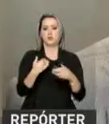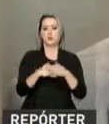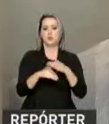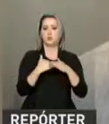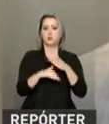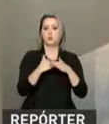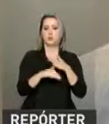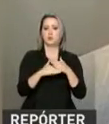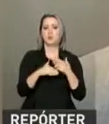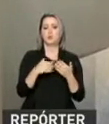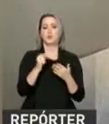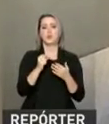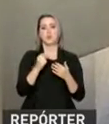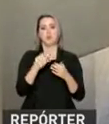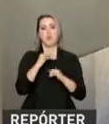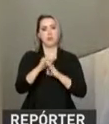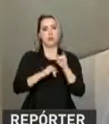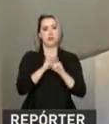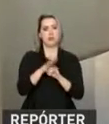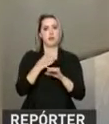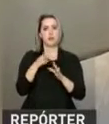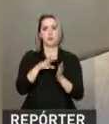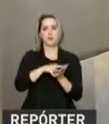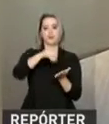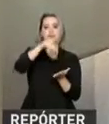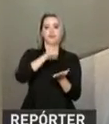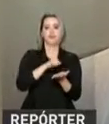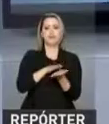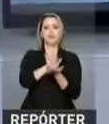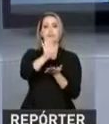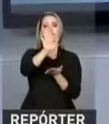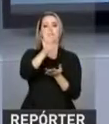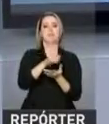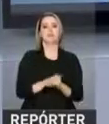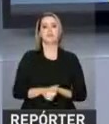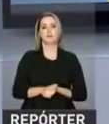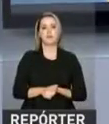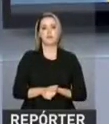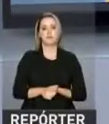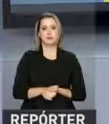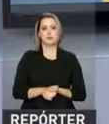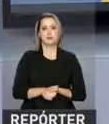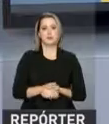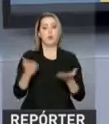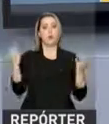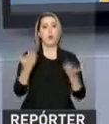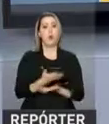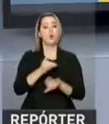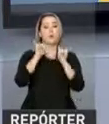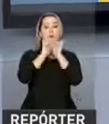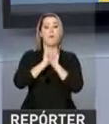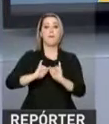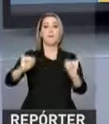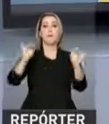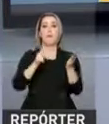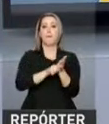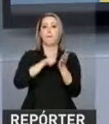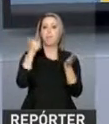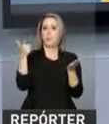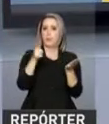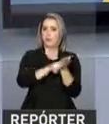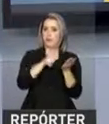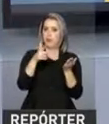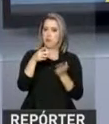de forma eletrônica, sem o cidadão precisar ir na agência do INSS. Foi publicada hoje a regulamentação da lei